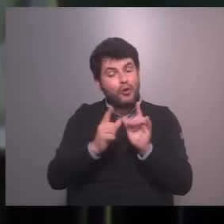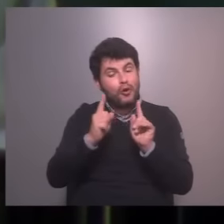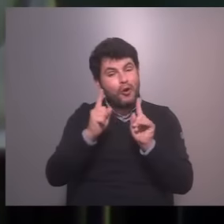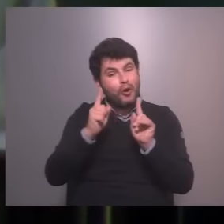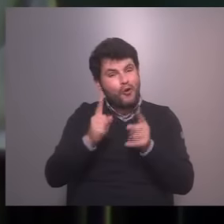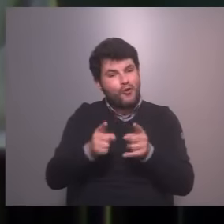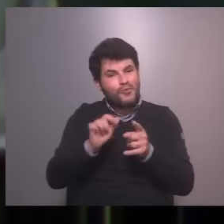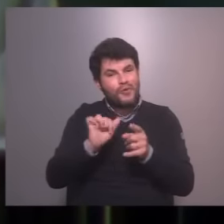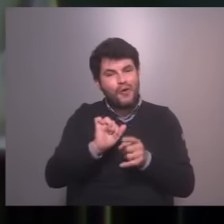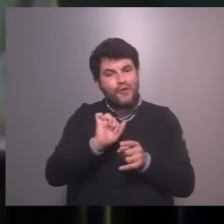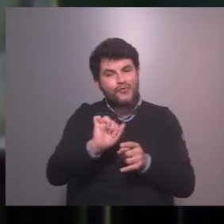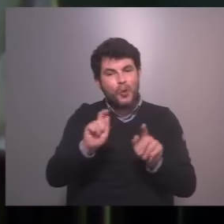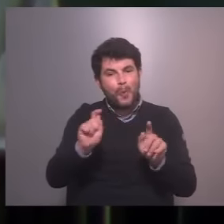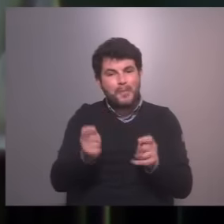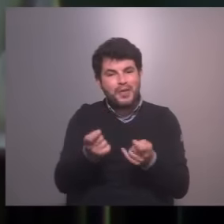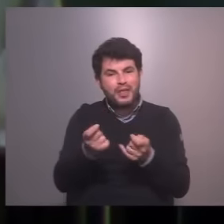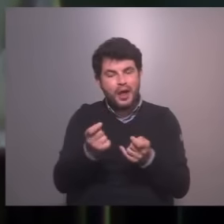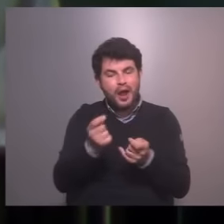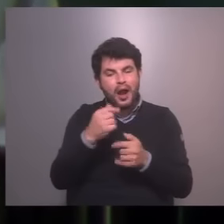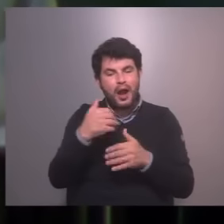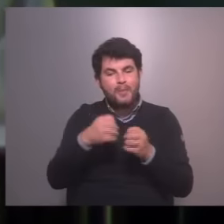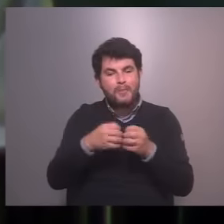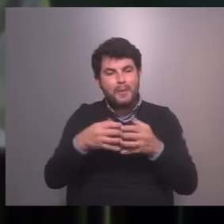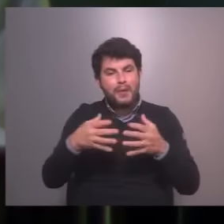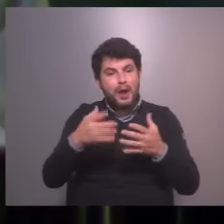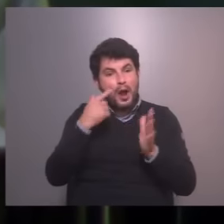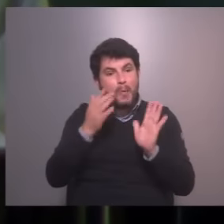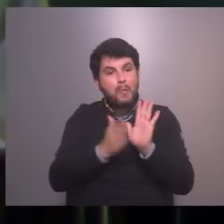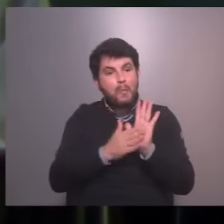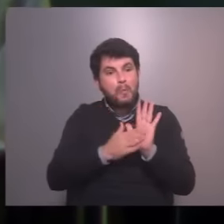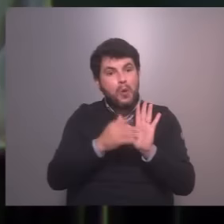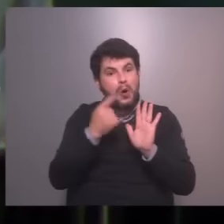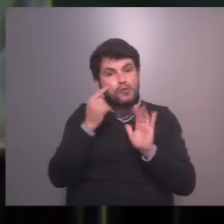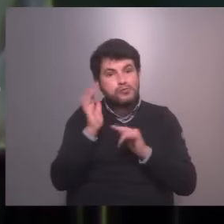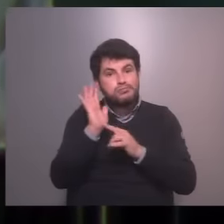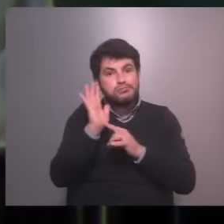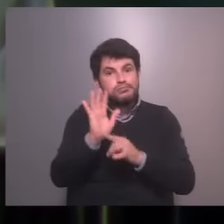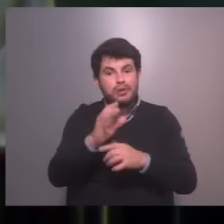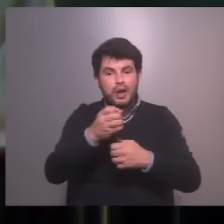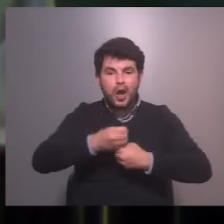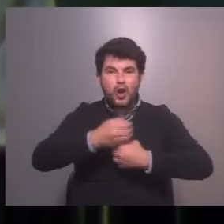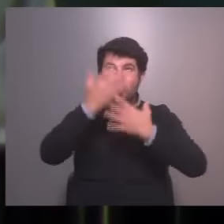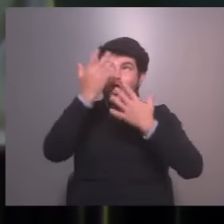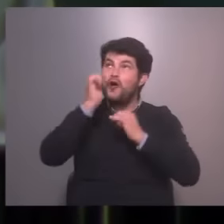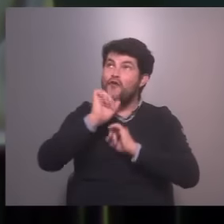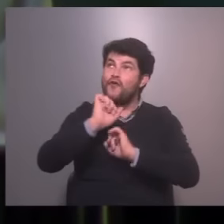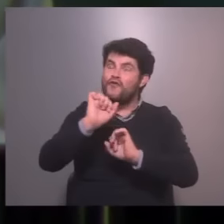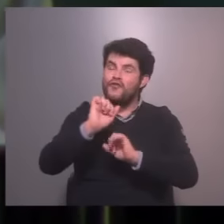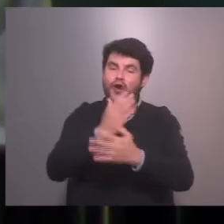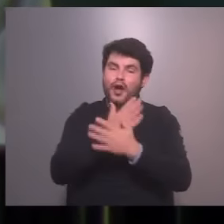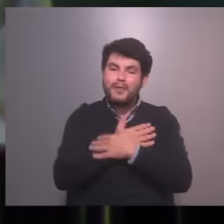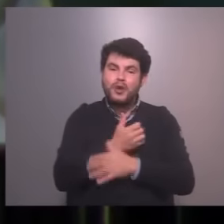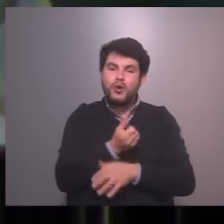em Caná de Galileia. Jesus deu início aos seus